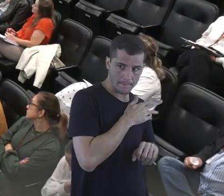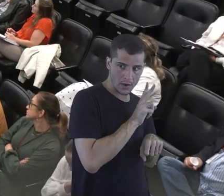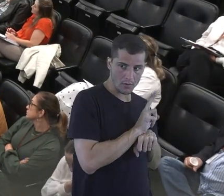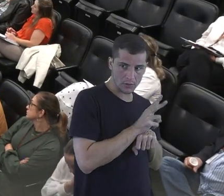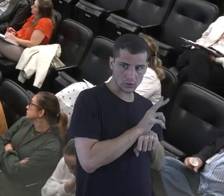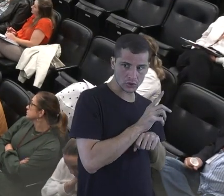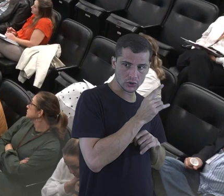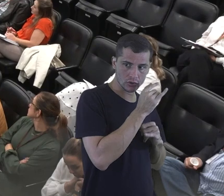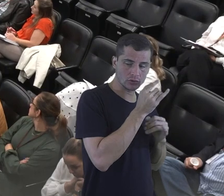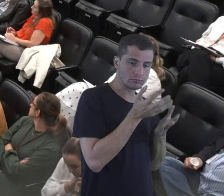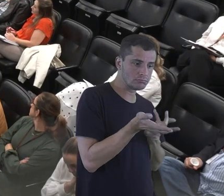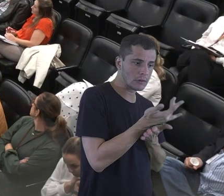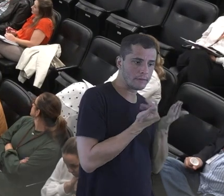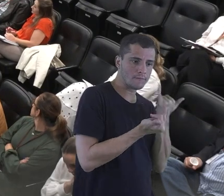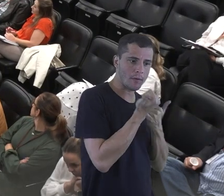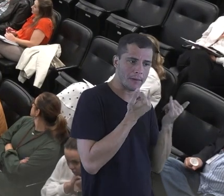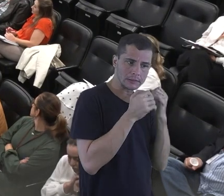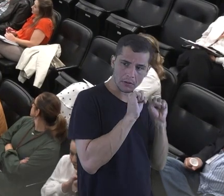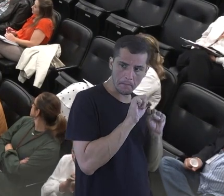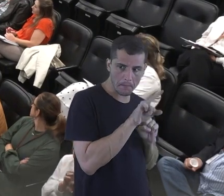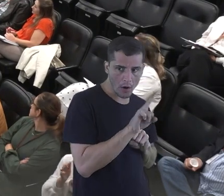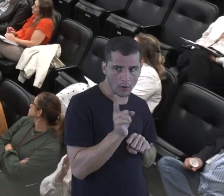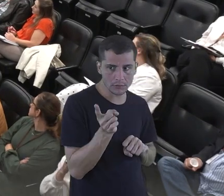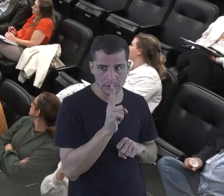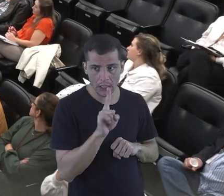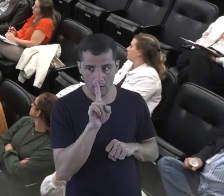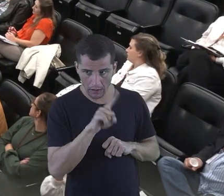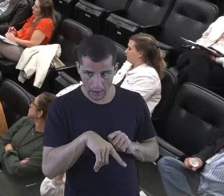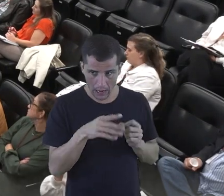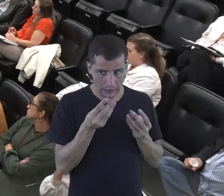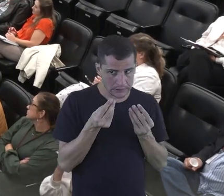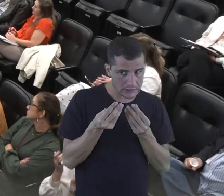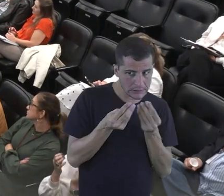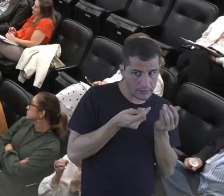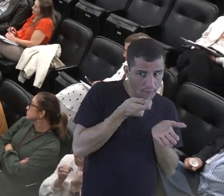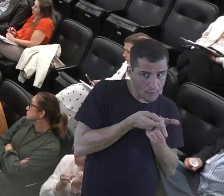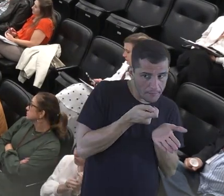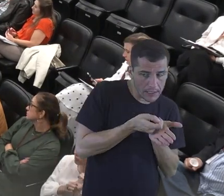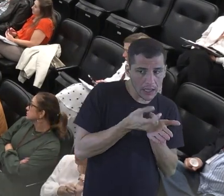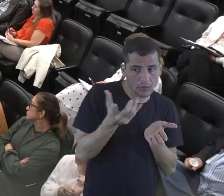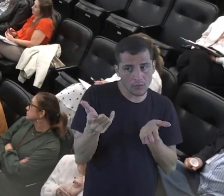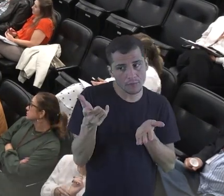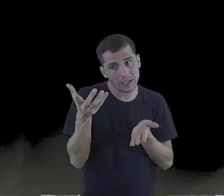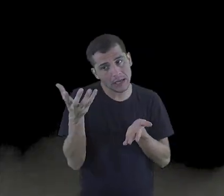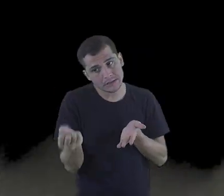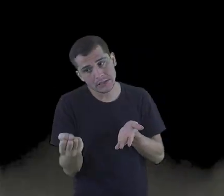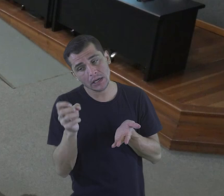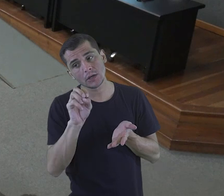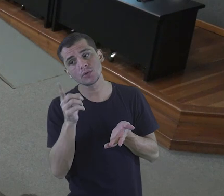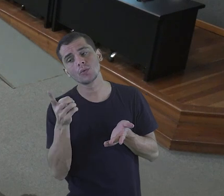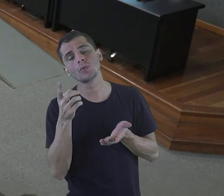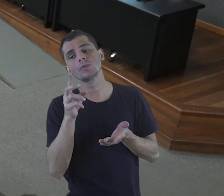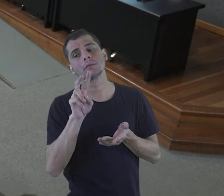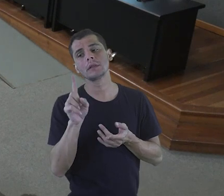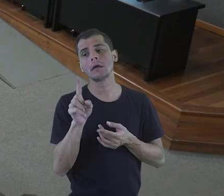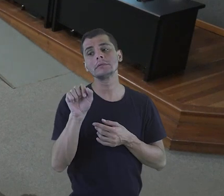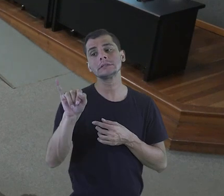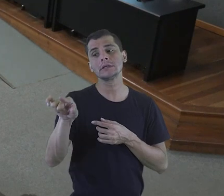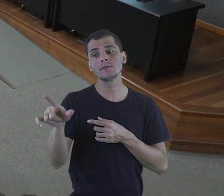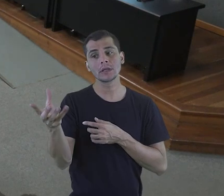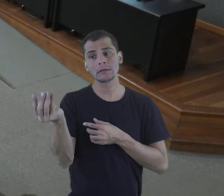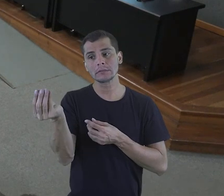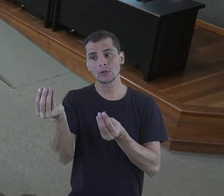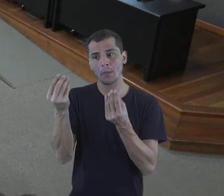dados vou perguntar para a encarregada de dados se esse é um dado sensível que é obrigatório o consentimento e as consequências de você não fornecer